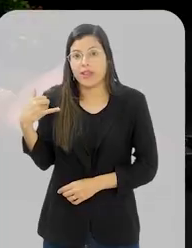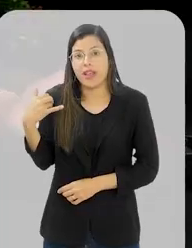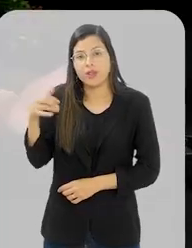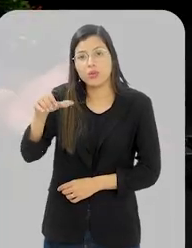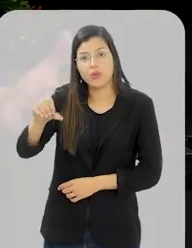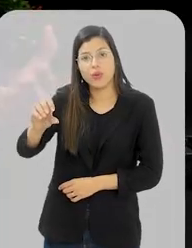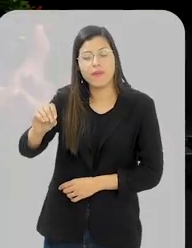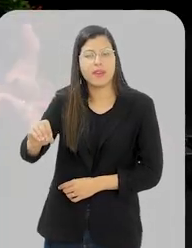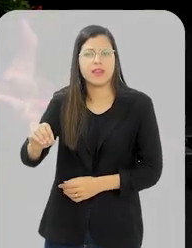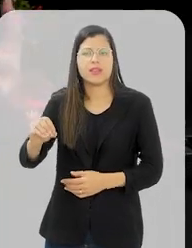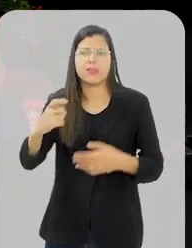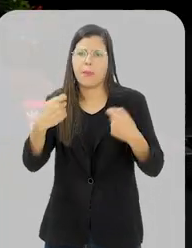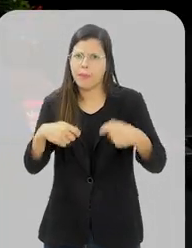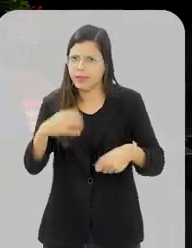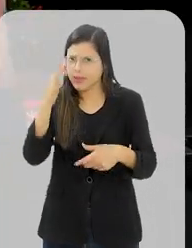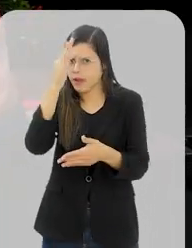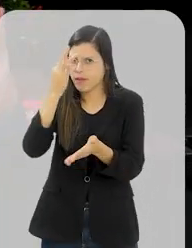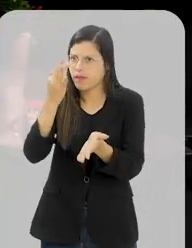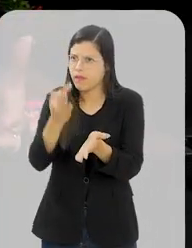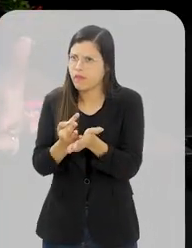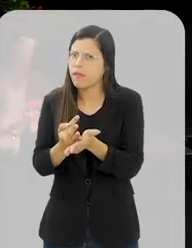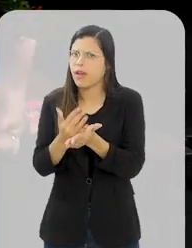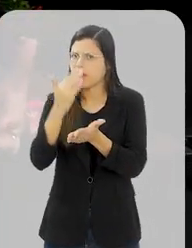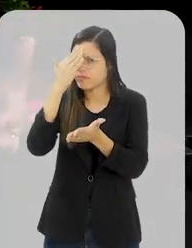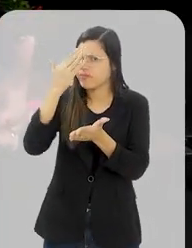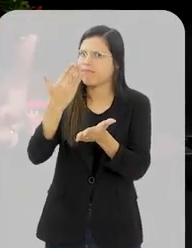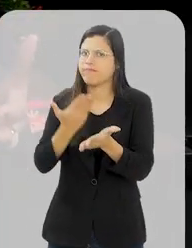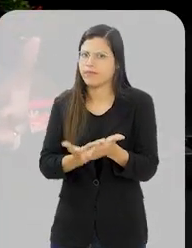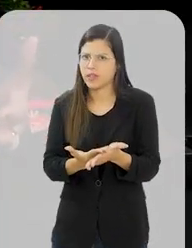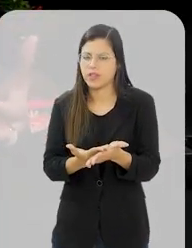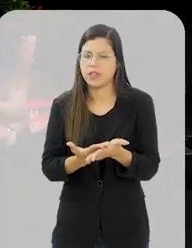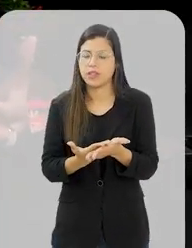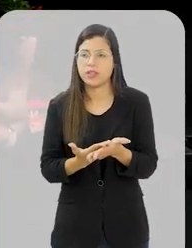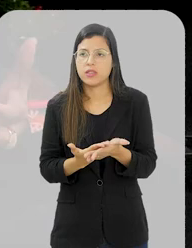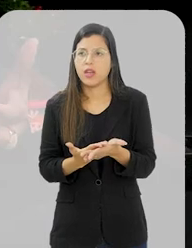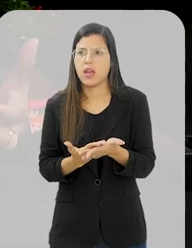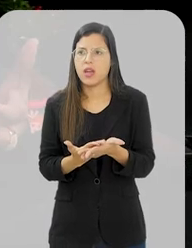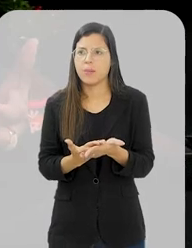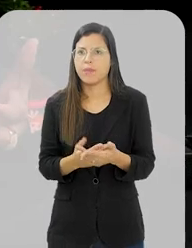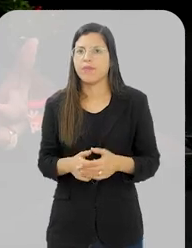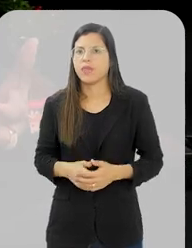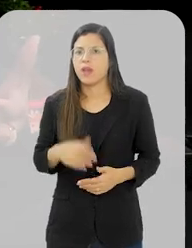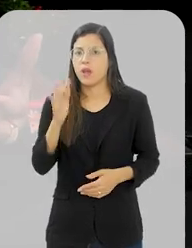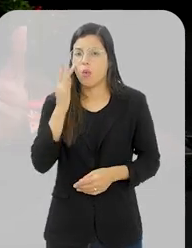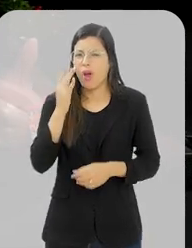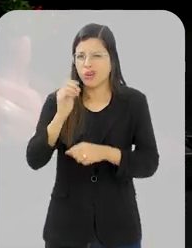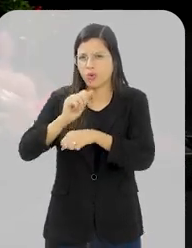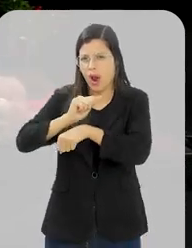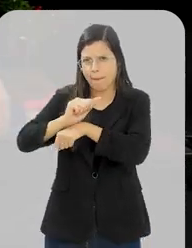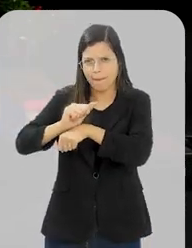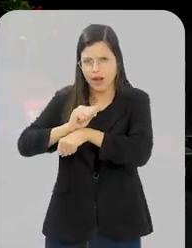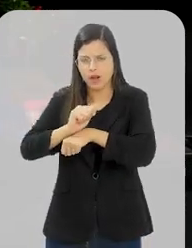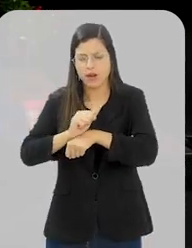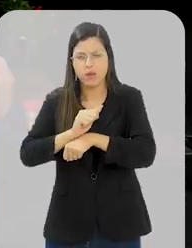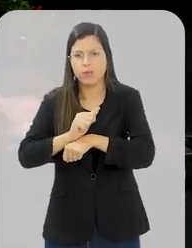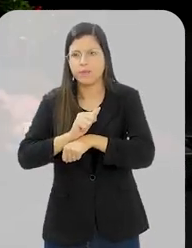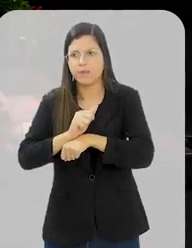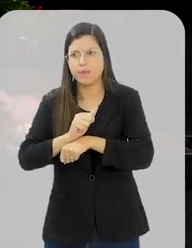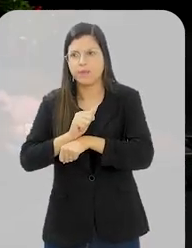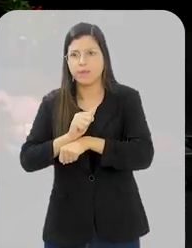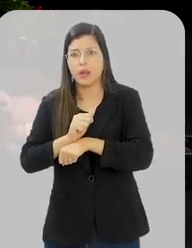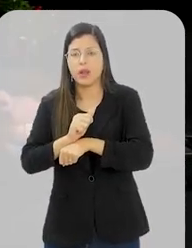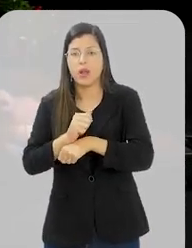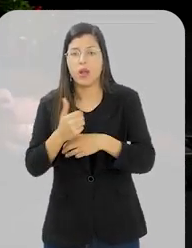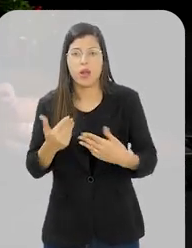acreditar que aquilo vai acontecer que realmente Então eu acho que a Abraão ele é muito